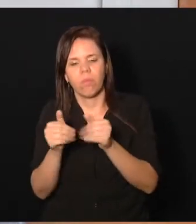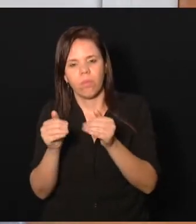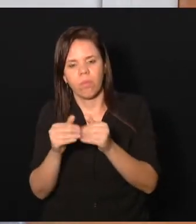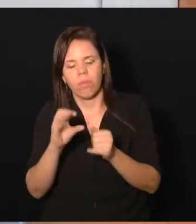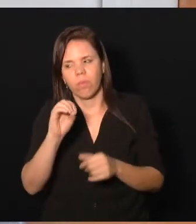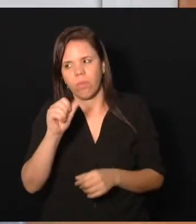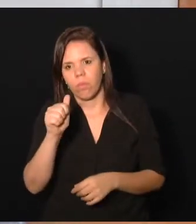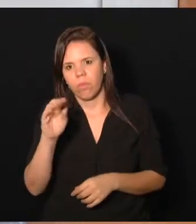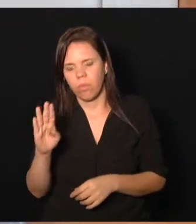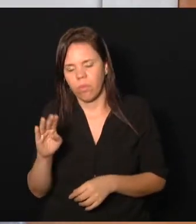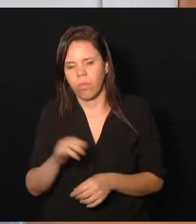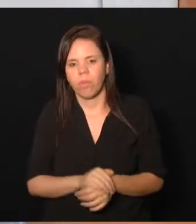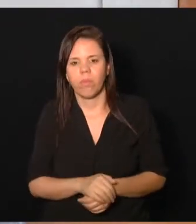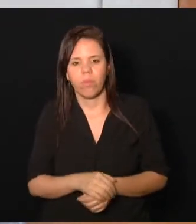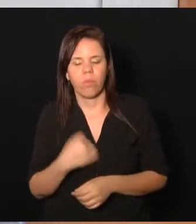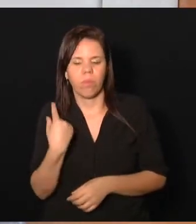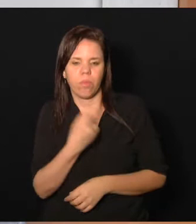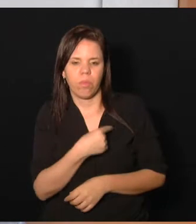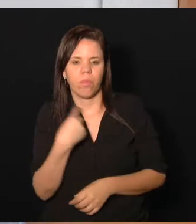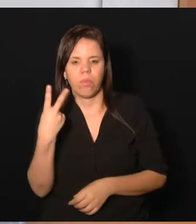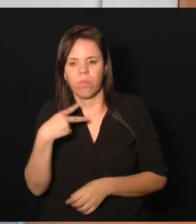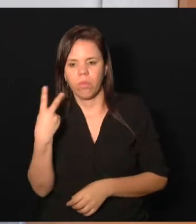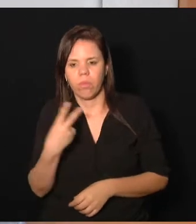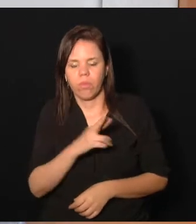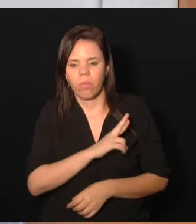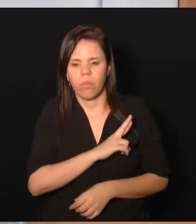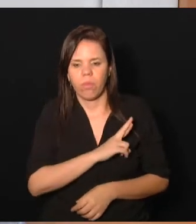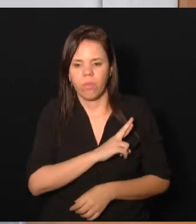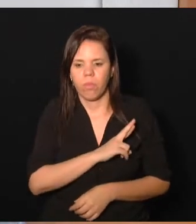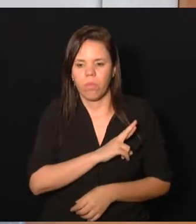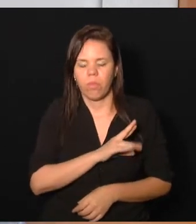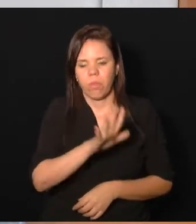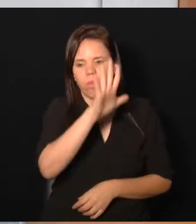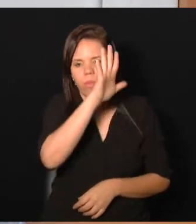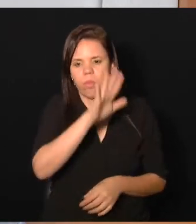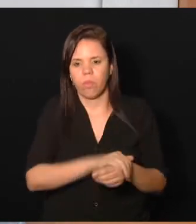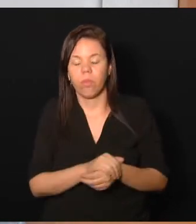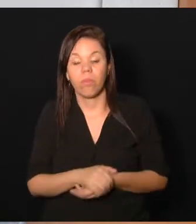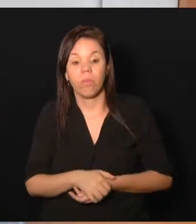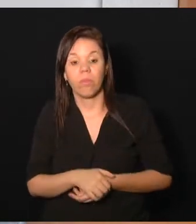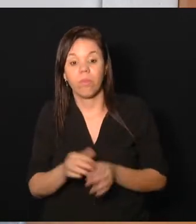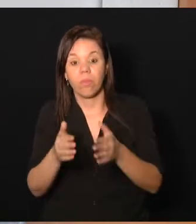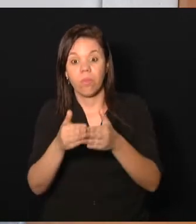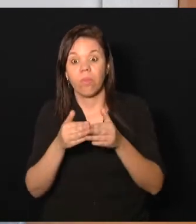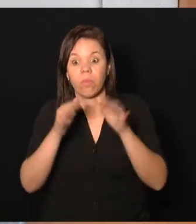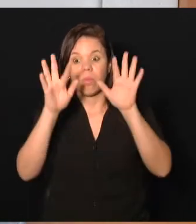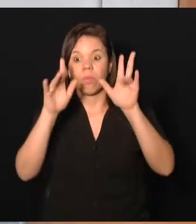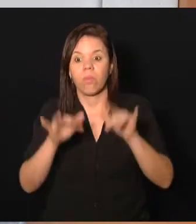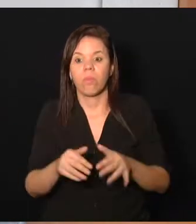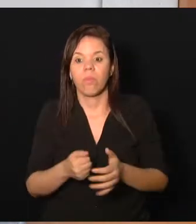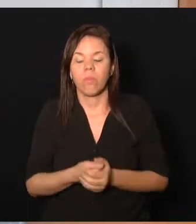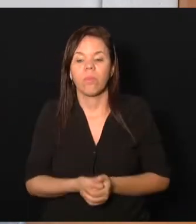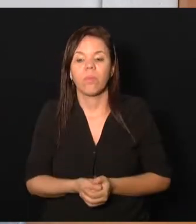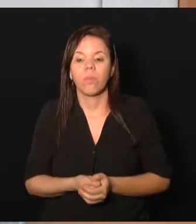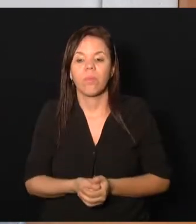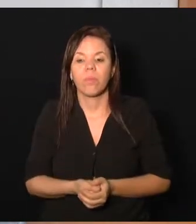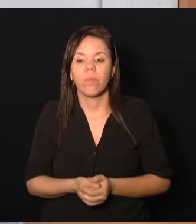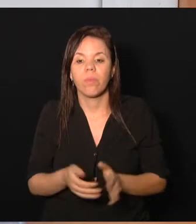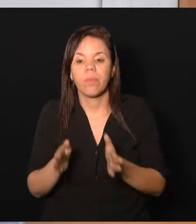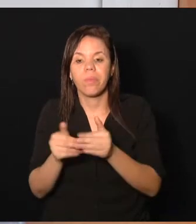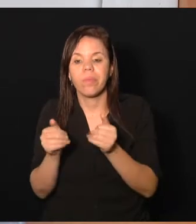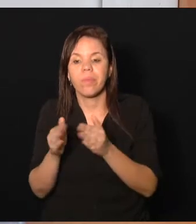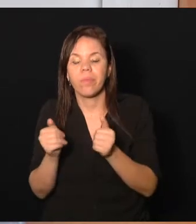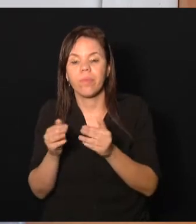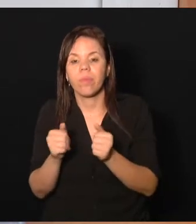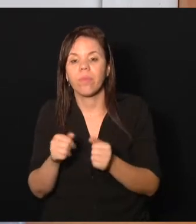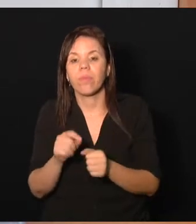que fosse pelo nosso vereador aqui, Rubens Gás, uma moção de apelo para a